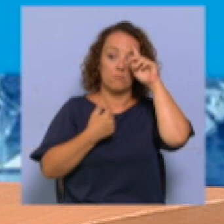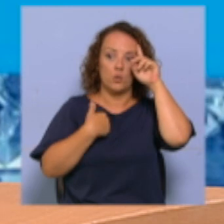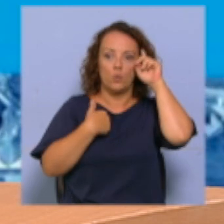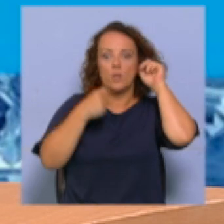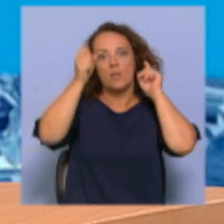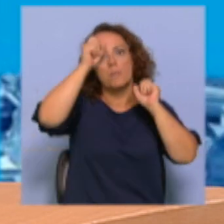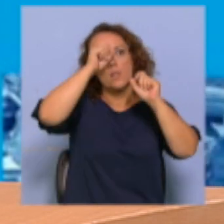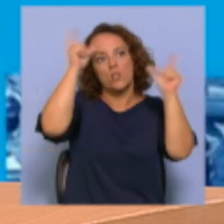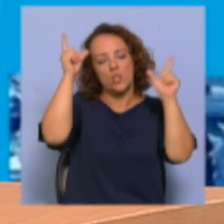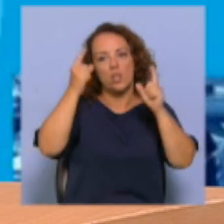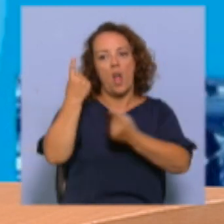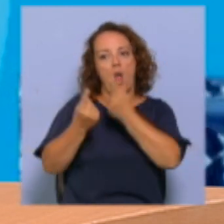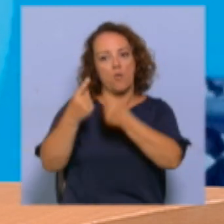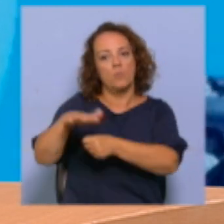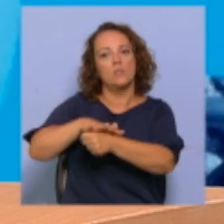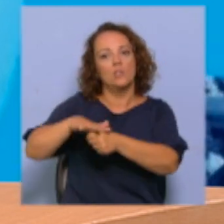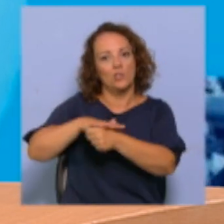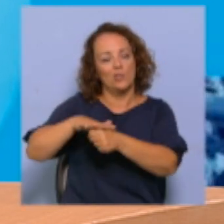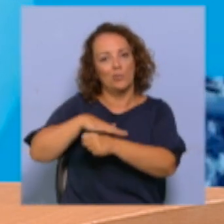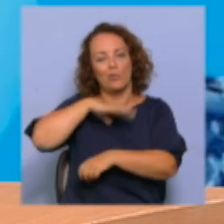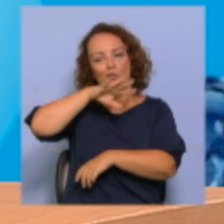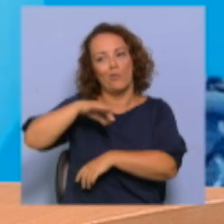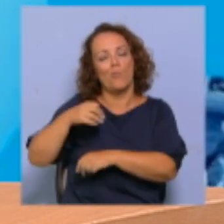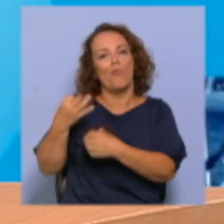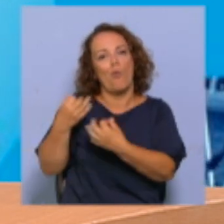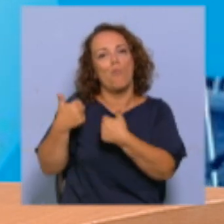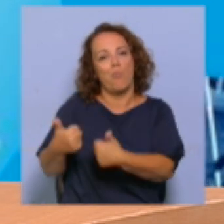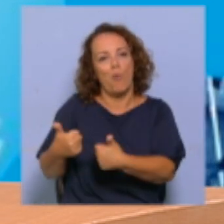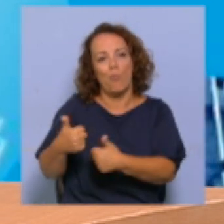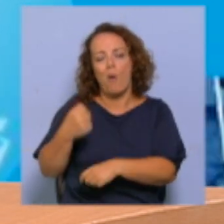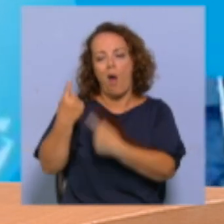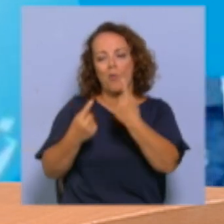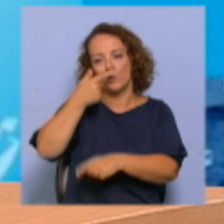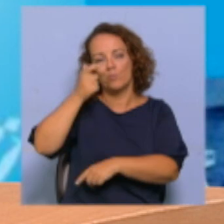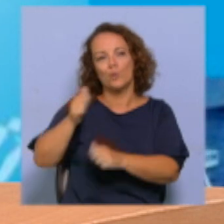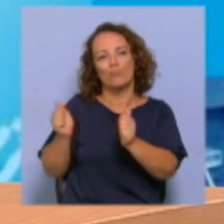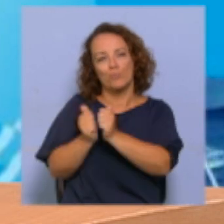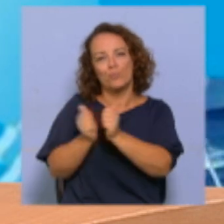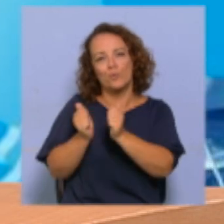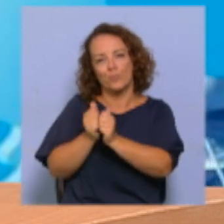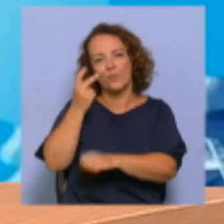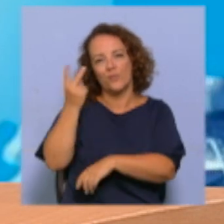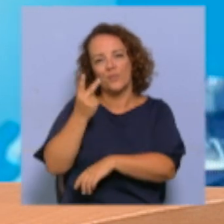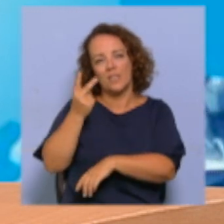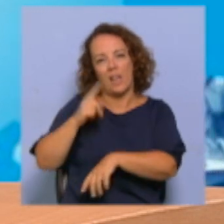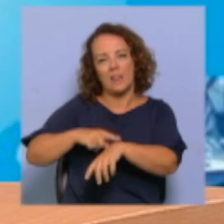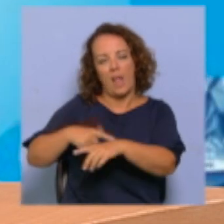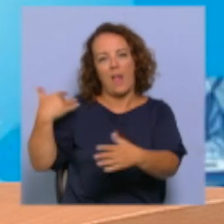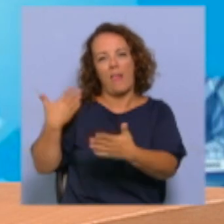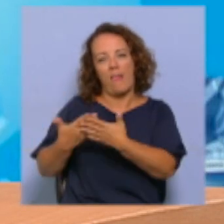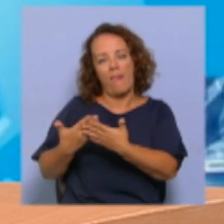casos possa ter sido bom, porque as pessoas se calhar vivem juntas há muito tempo, mas há muito tempo que não viviam realmente juntas.